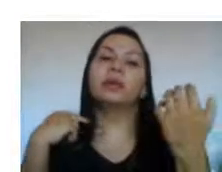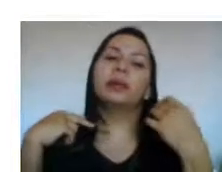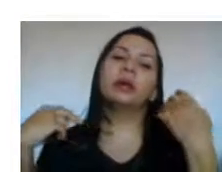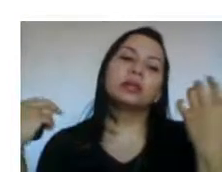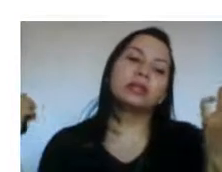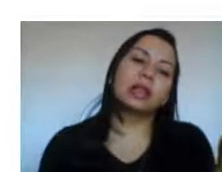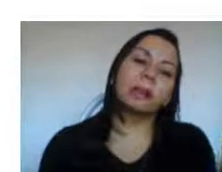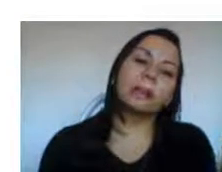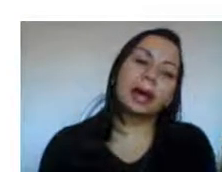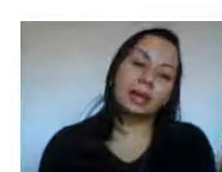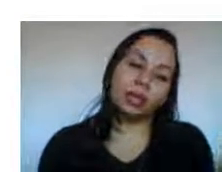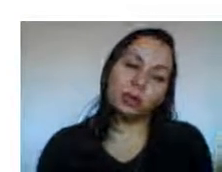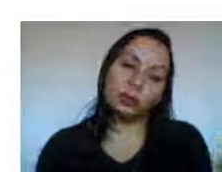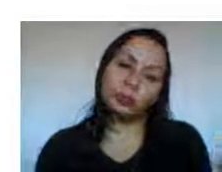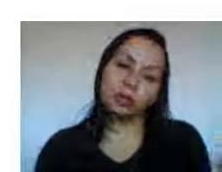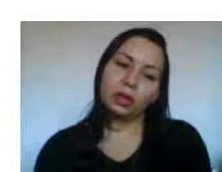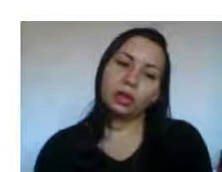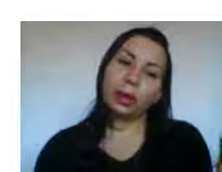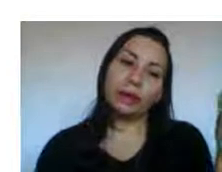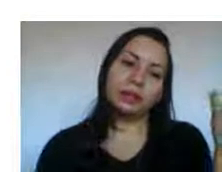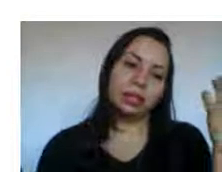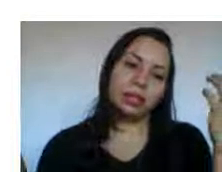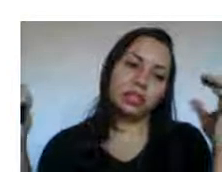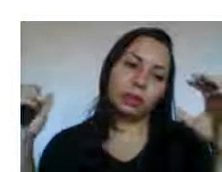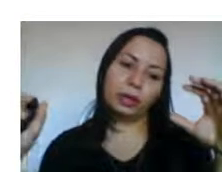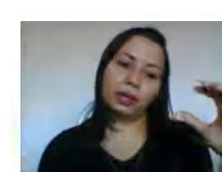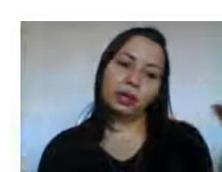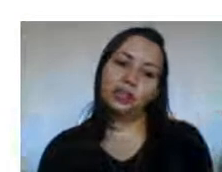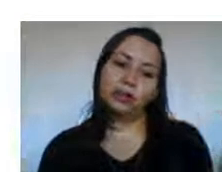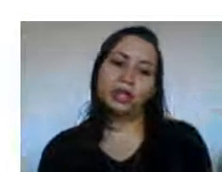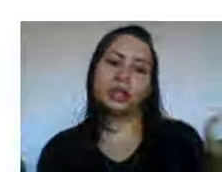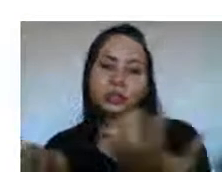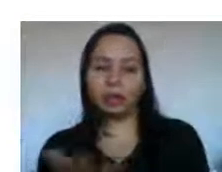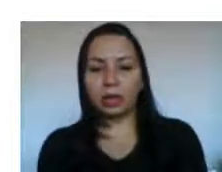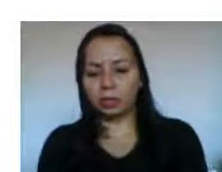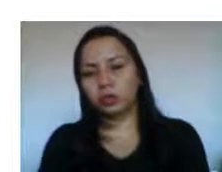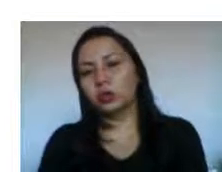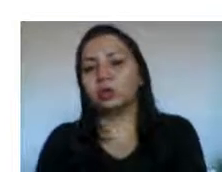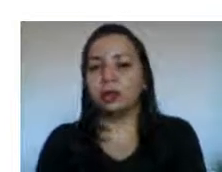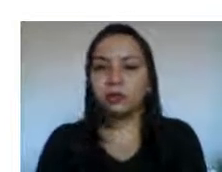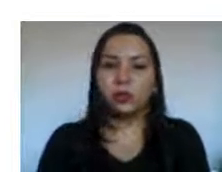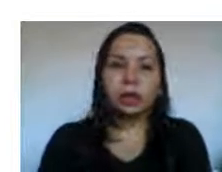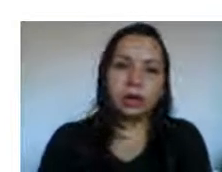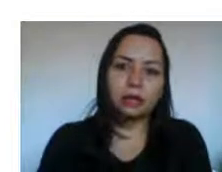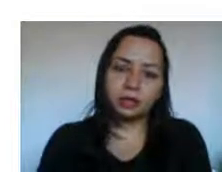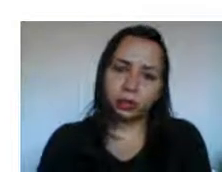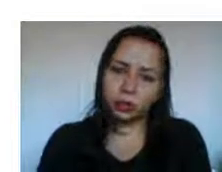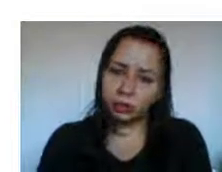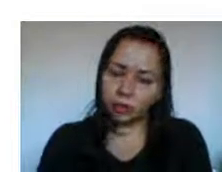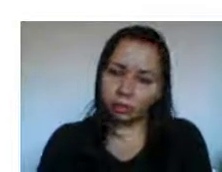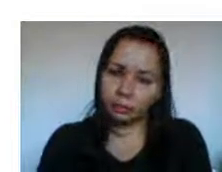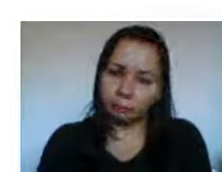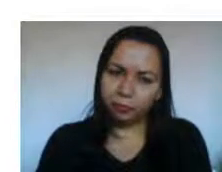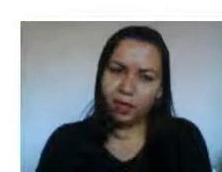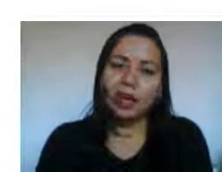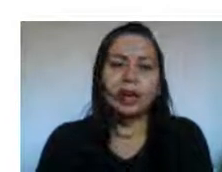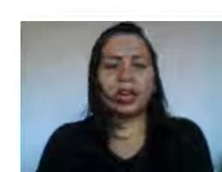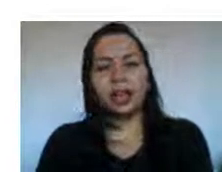tem o quê? Um ecossistema marinho, que apresenta aí já uma grande variedade de espécies, a gente consegue visualizar nesse